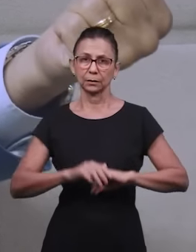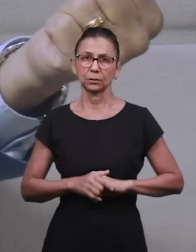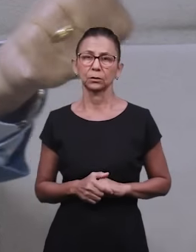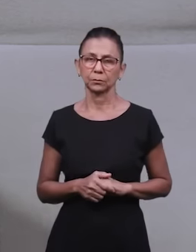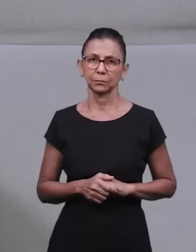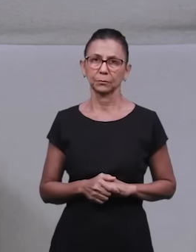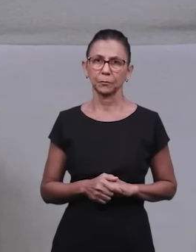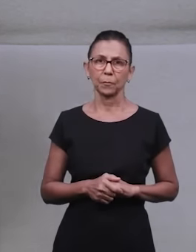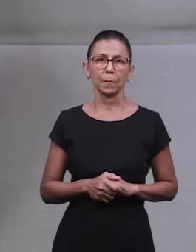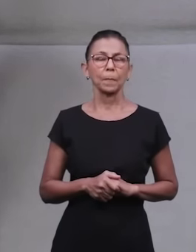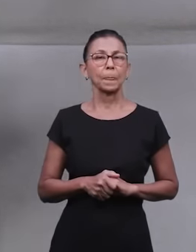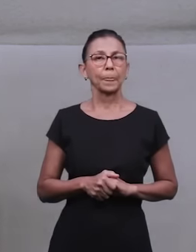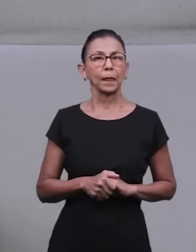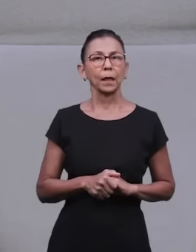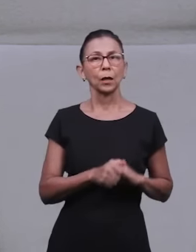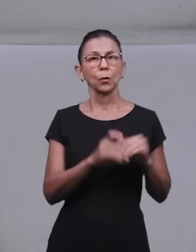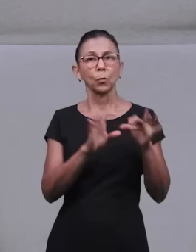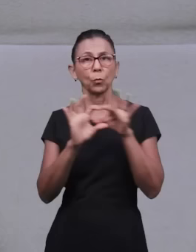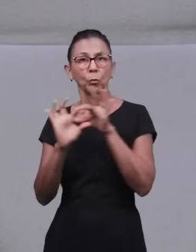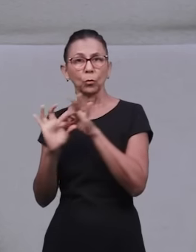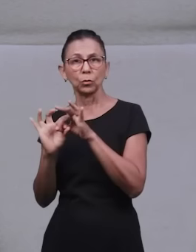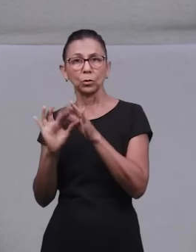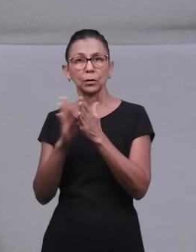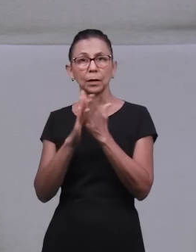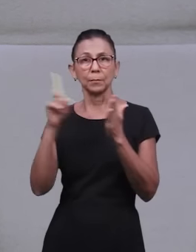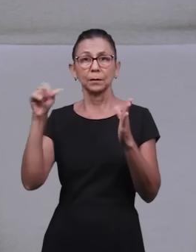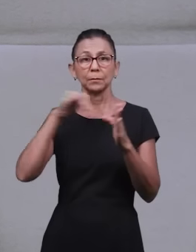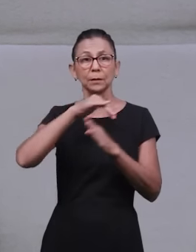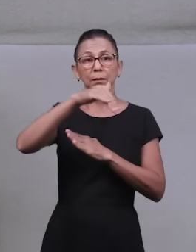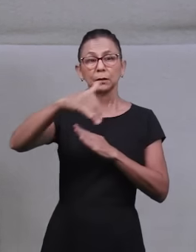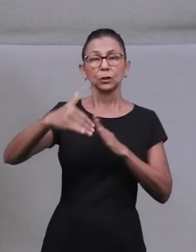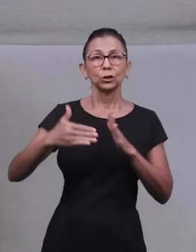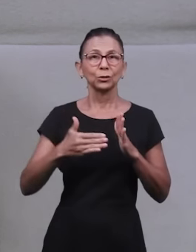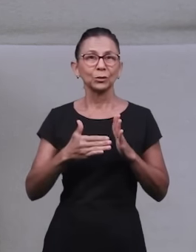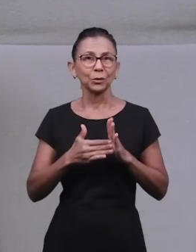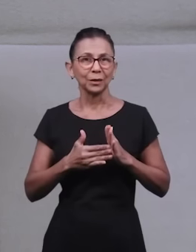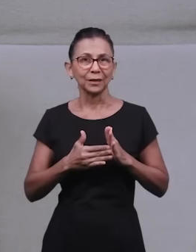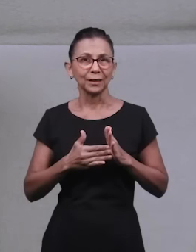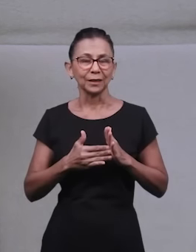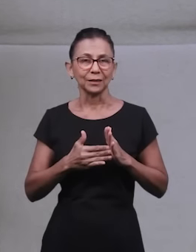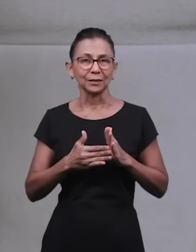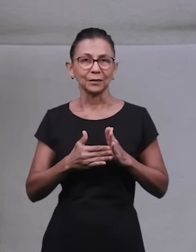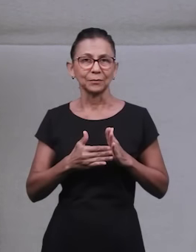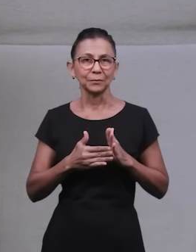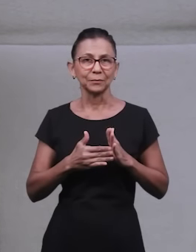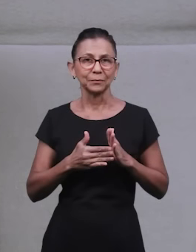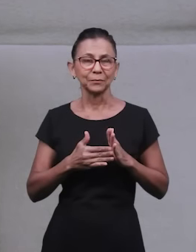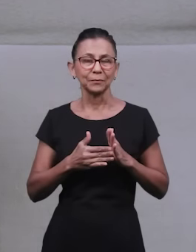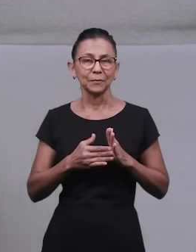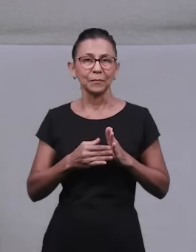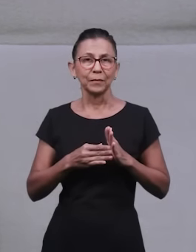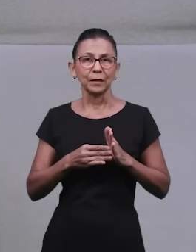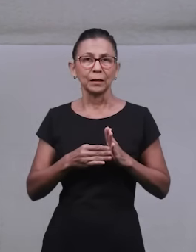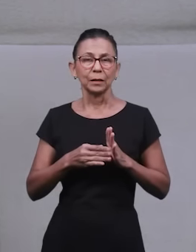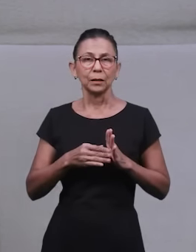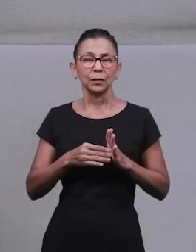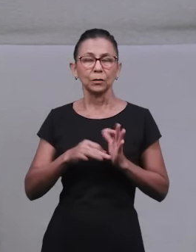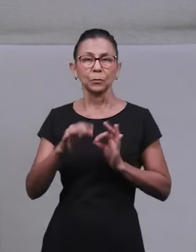não é o capítulo, o contexto é todo o projeto, é toda a palavra. E o projeto, ele é um só. Então,